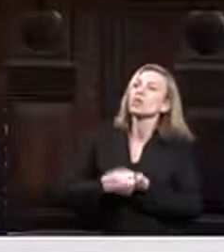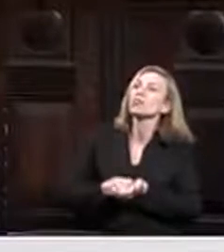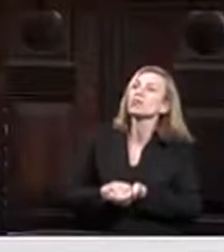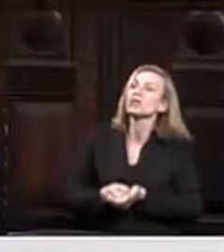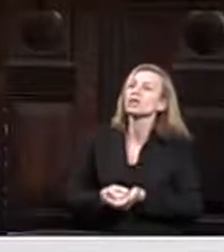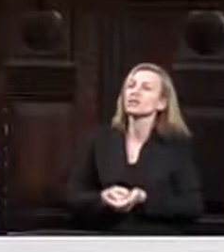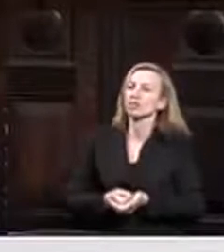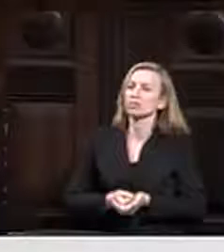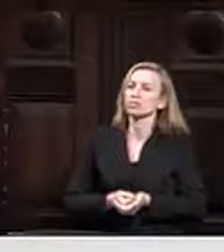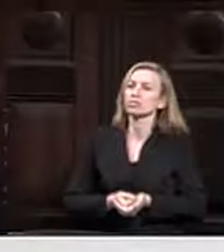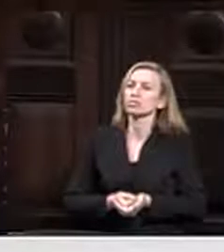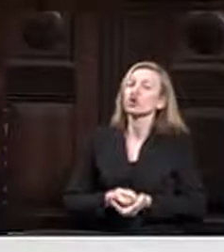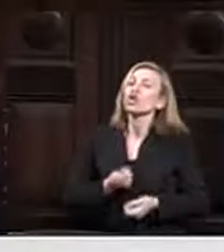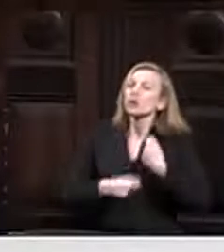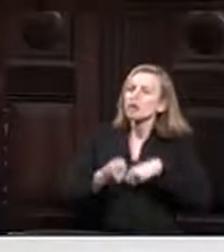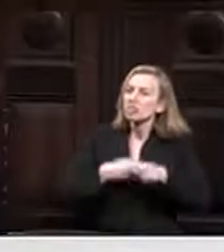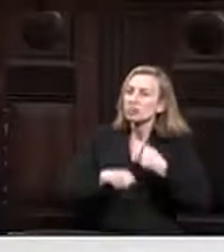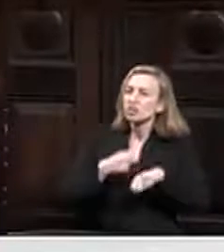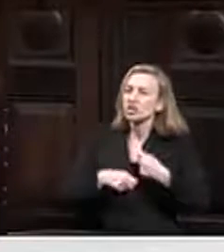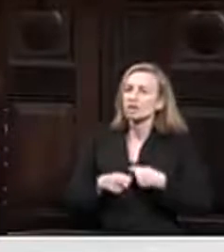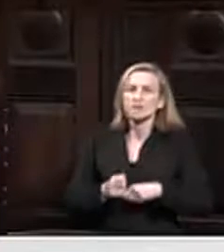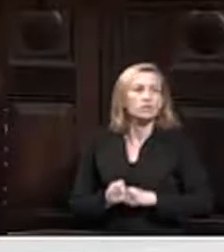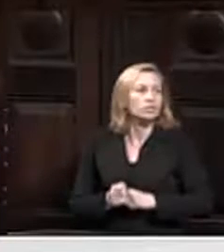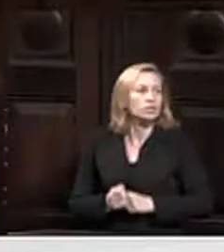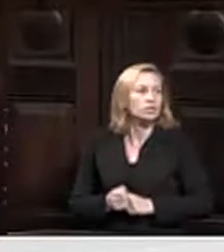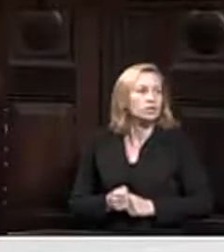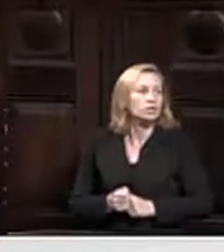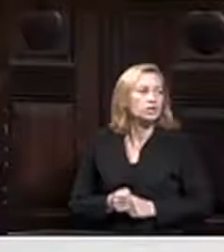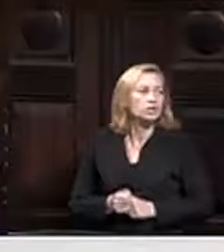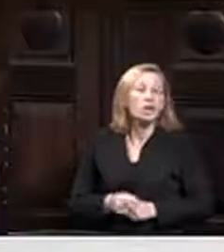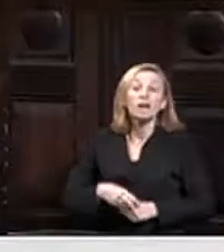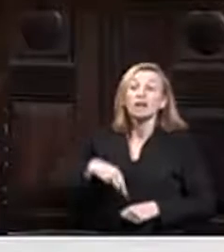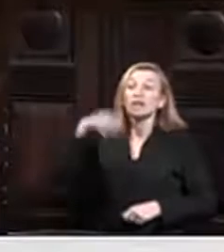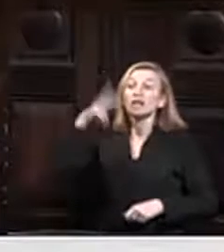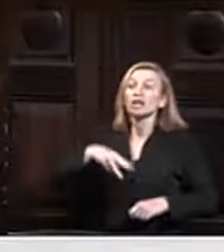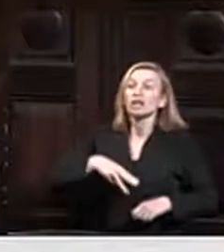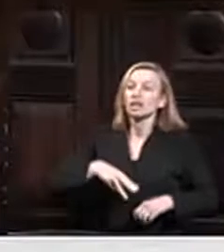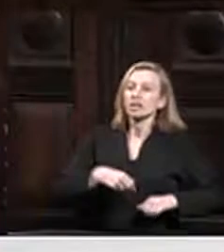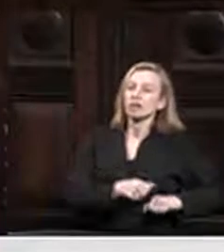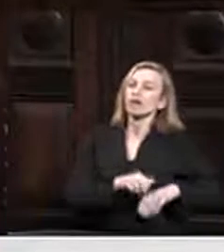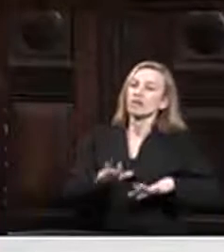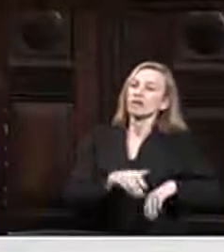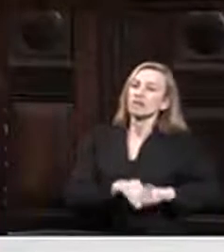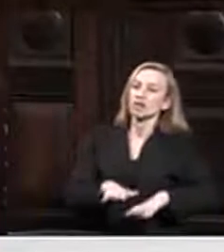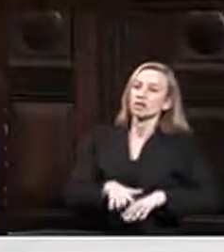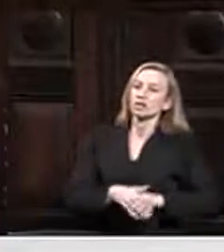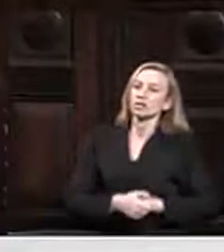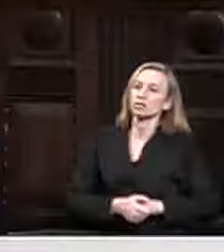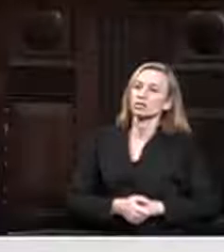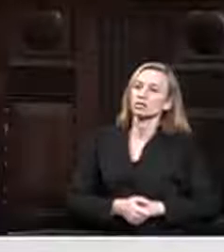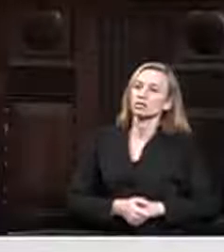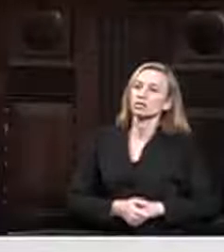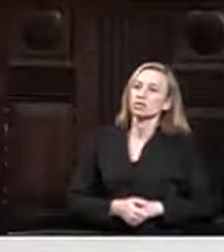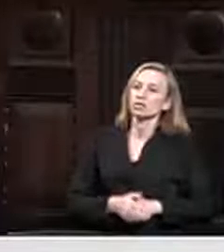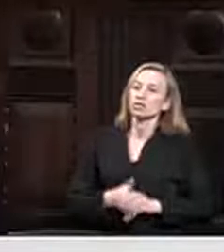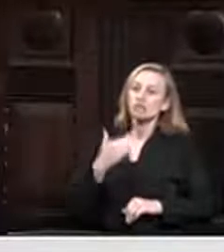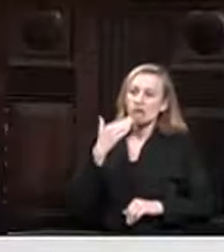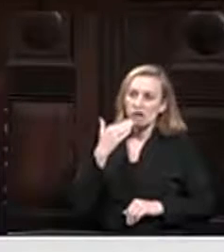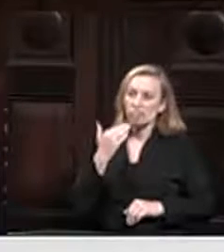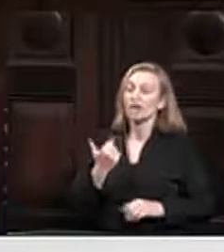das armas de calibre restrito é o Exército Brasileiro. Está falhando na sua missão